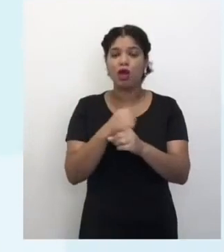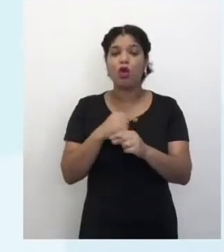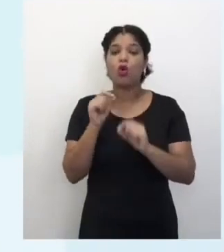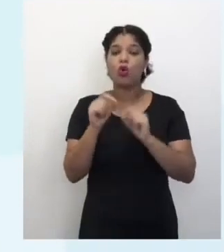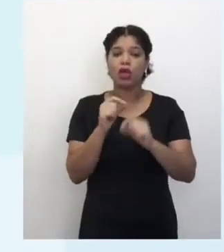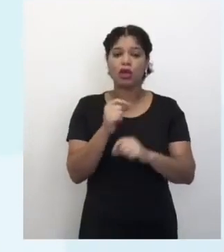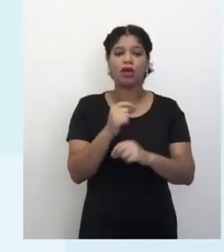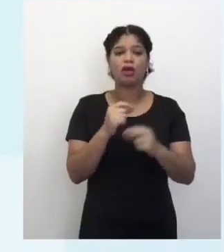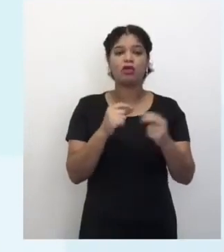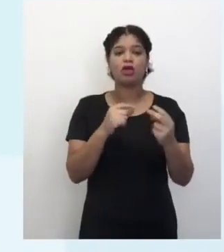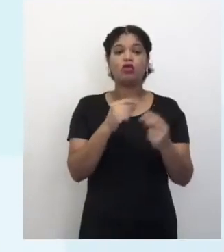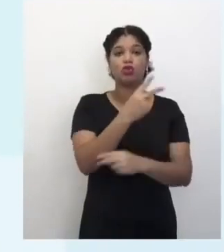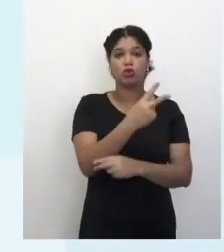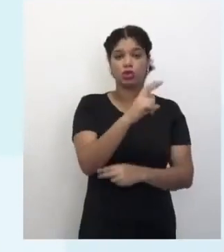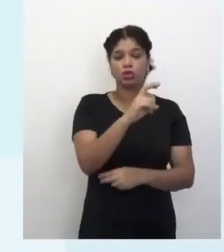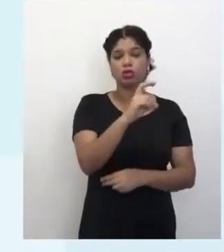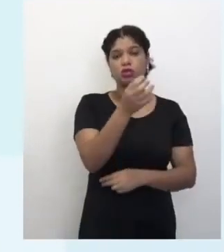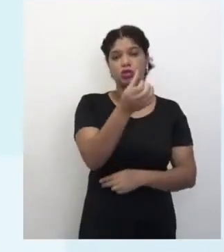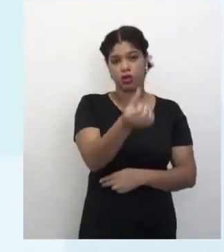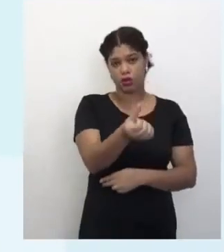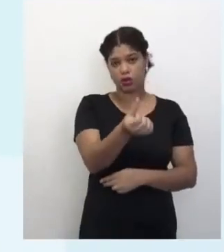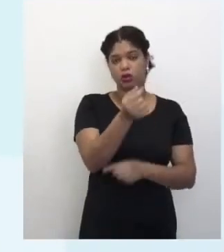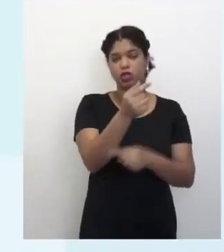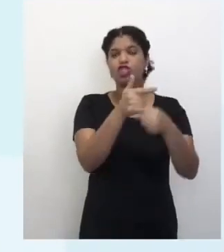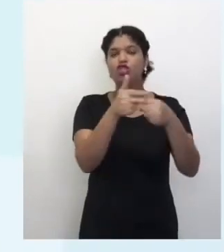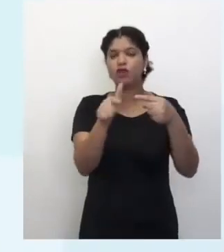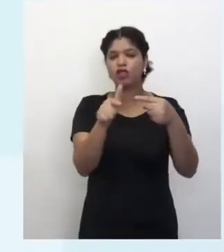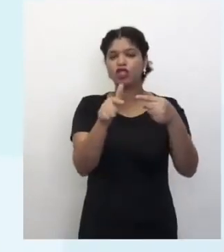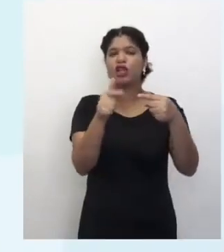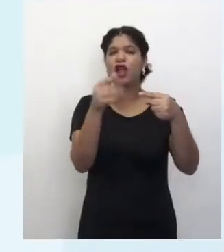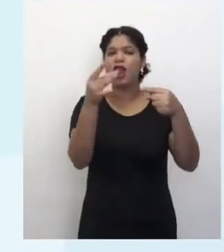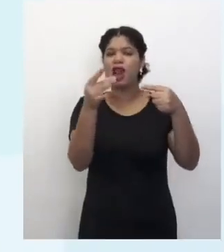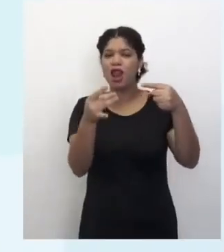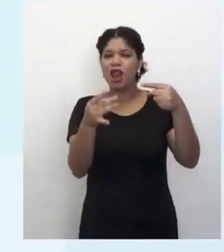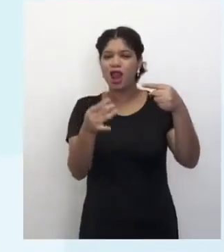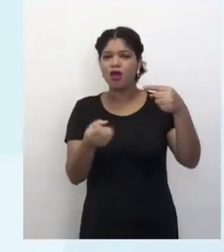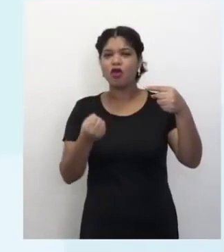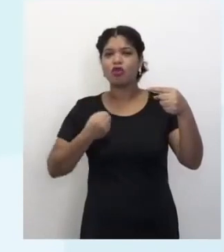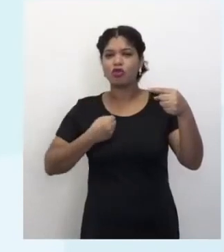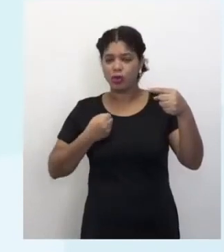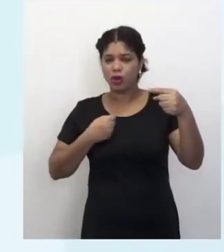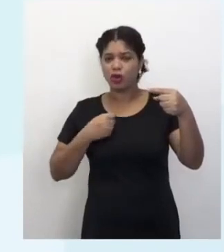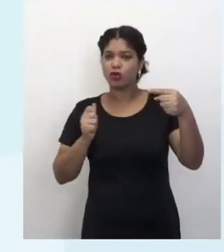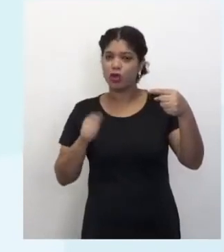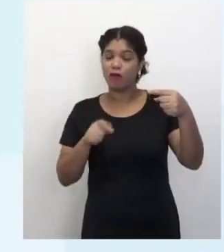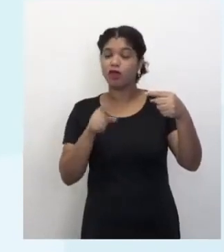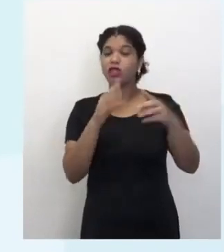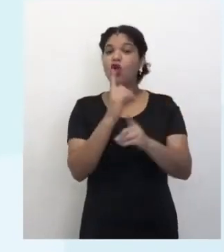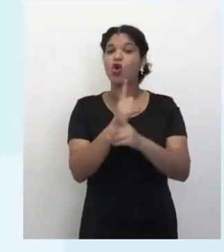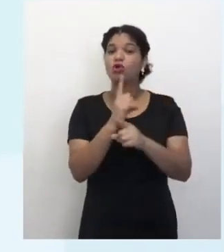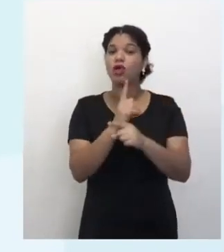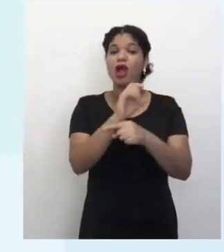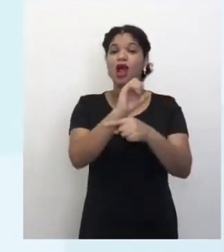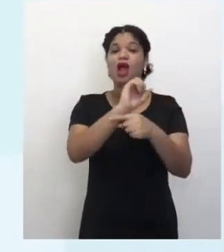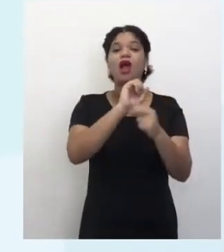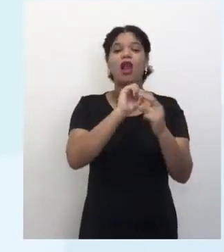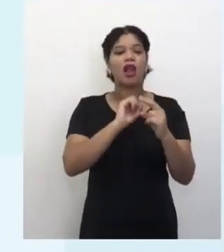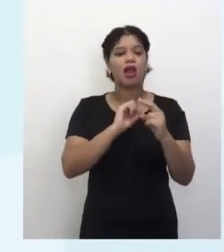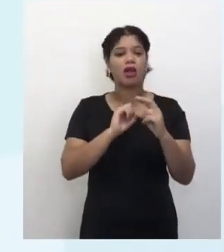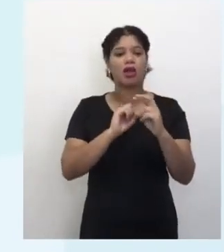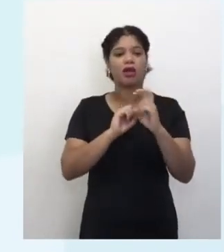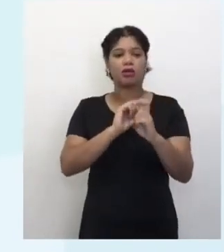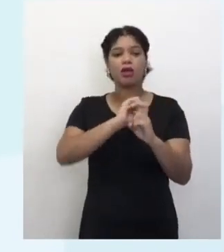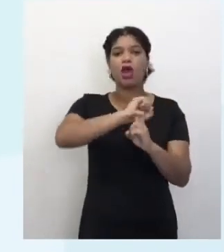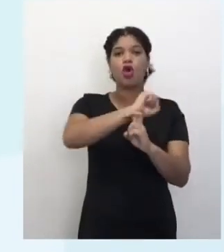de 256 decompondo em fatores primos. E aí vê se você consegue um número elevado a 8 para tirar de dentro